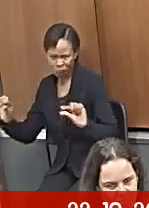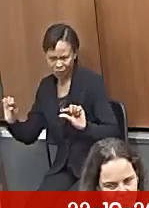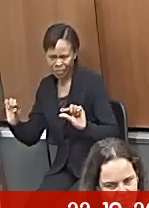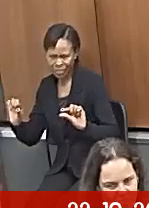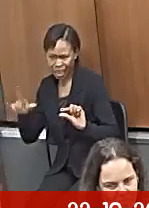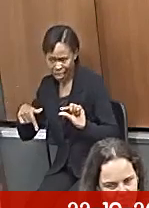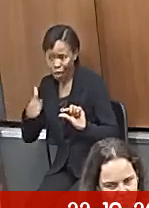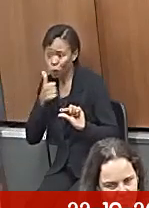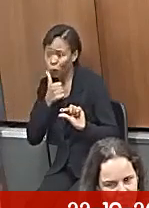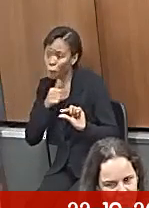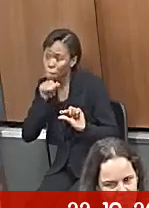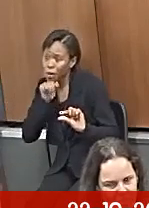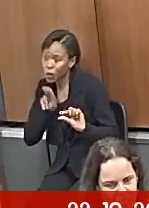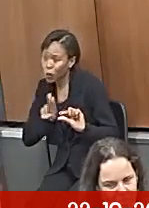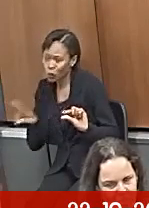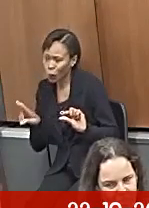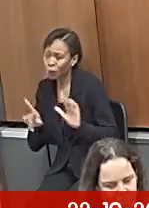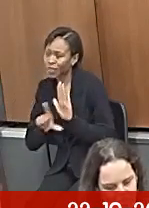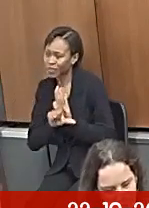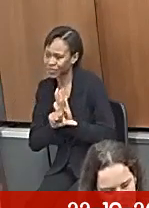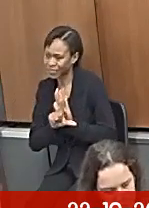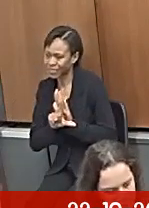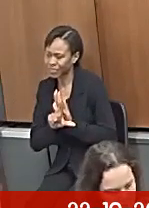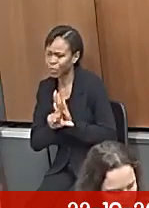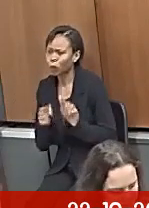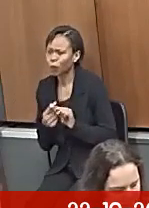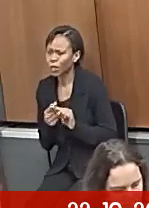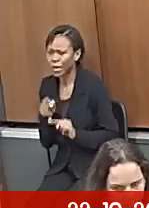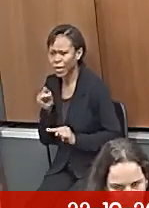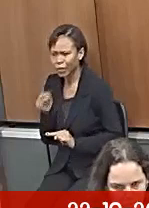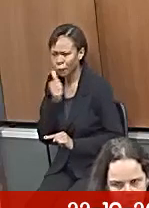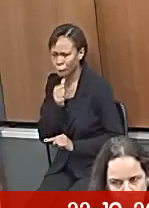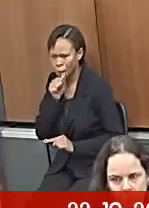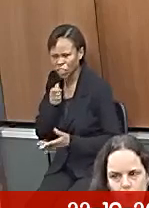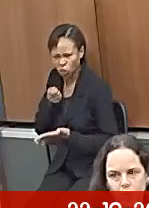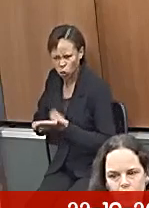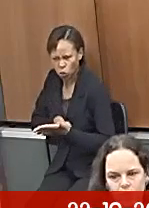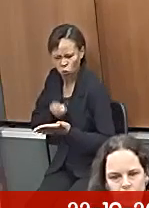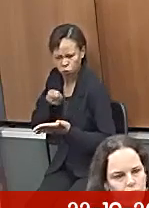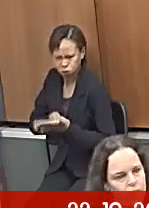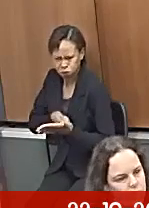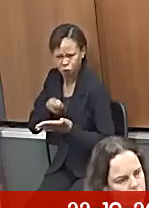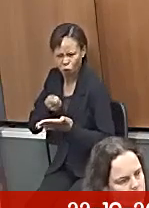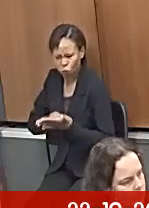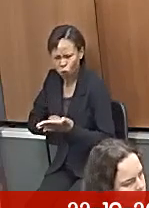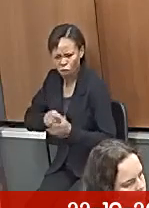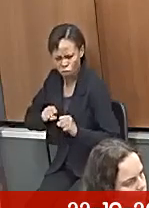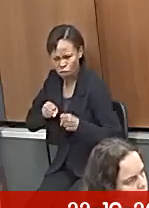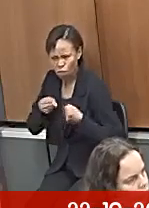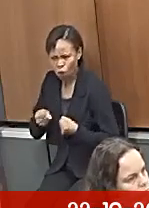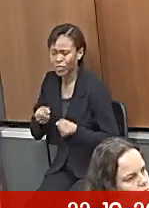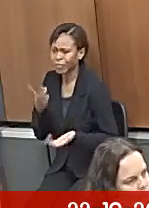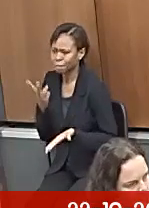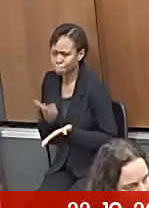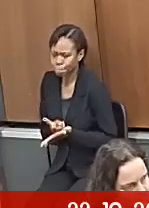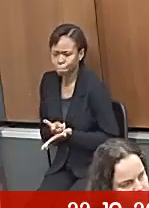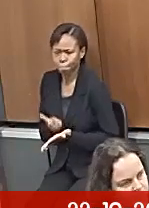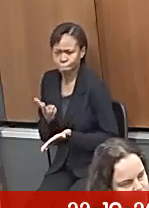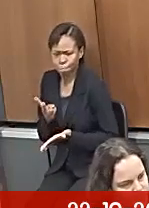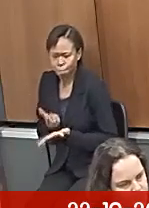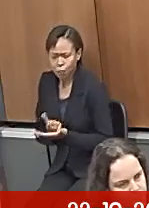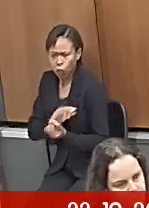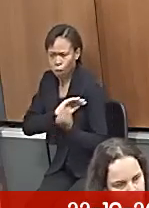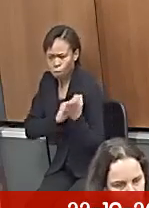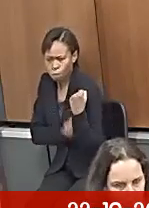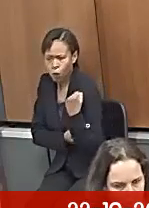é o nome de uma mãe que lutou com todas as forças que teve, continua lutando com todas as